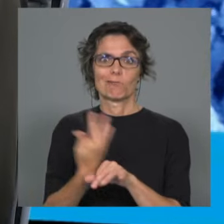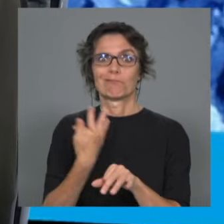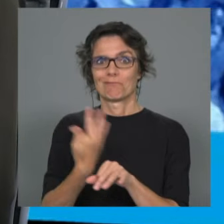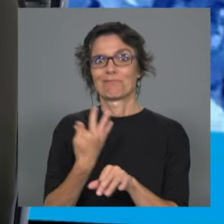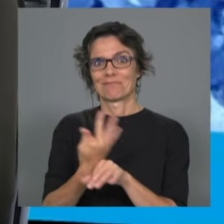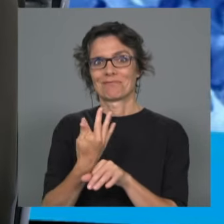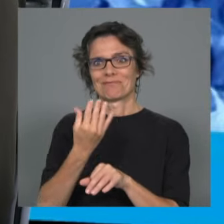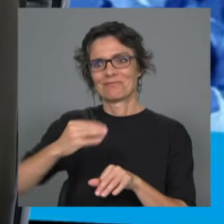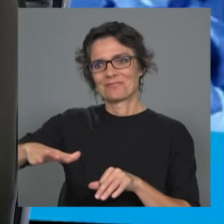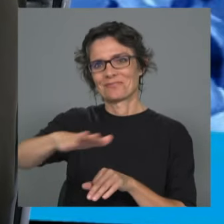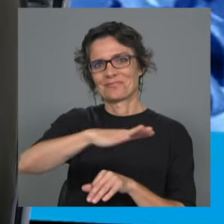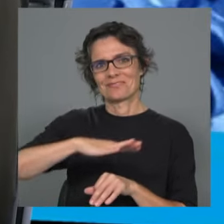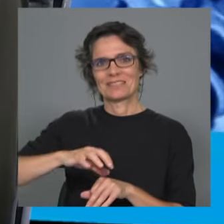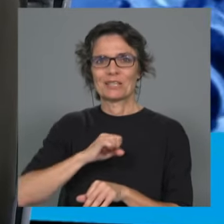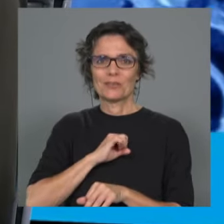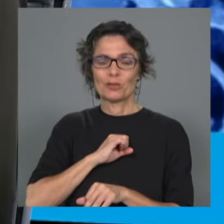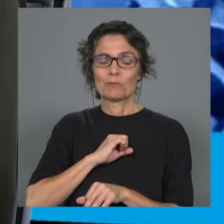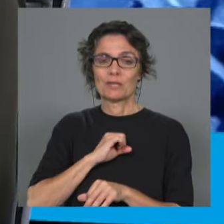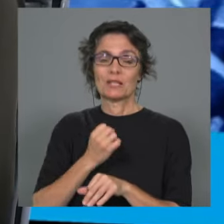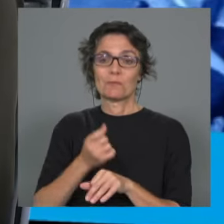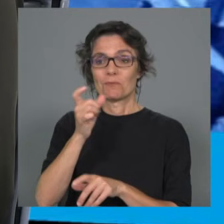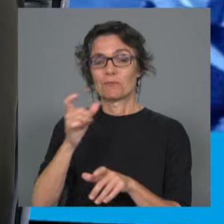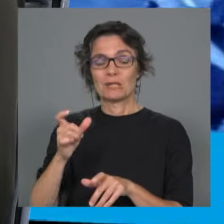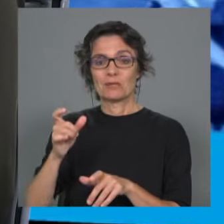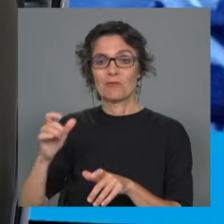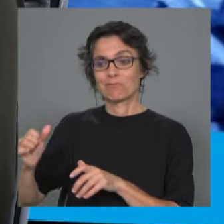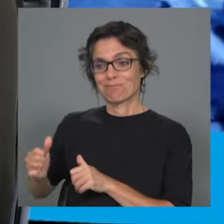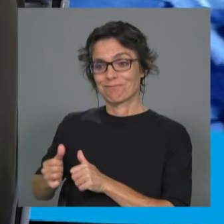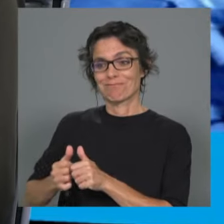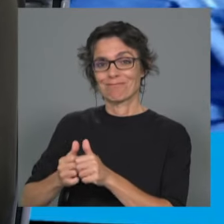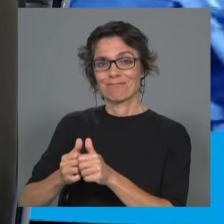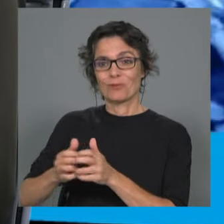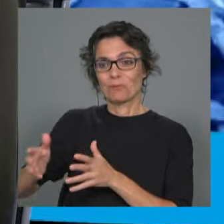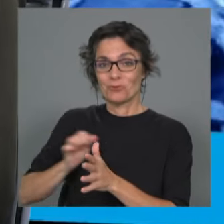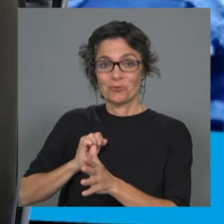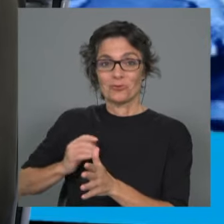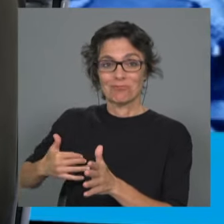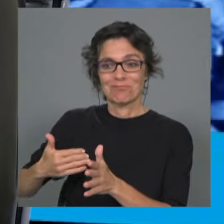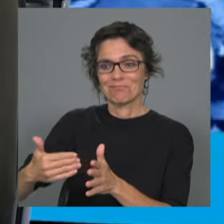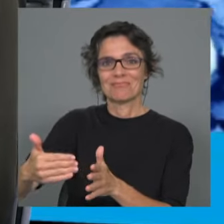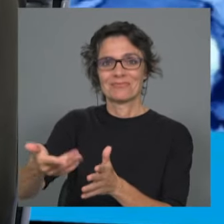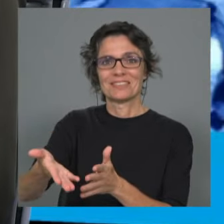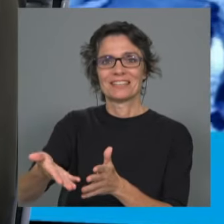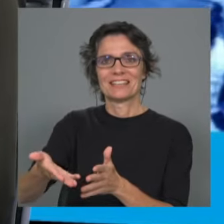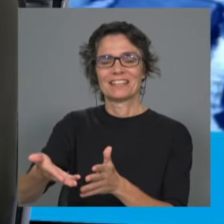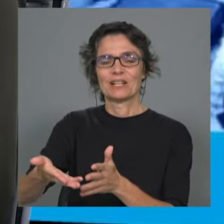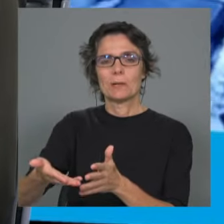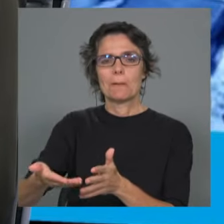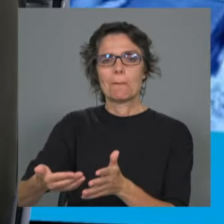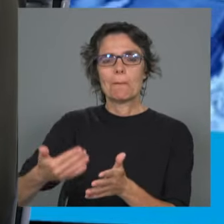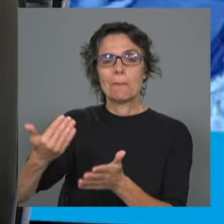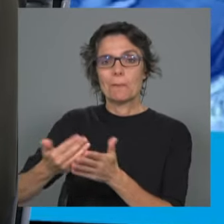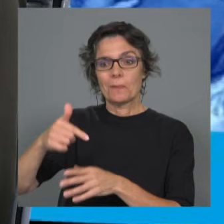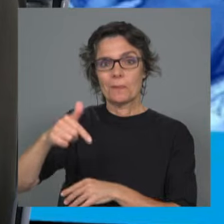terra, para todos aqueles que acompanharam o percurso vocacional que tenho percorrido até ao